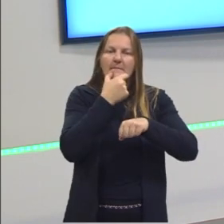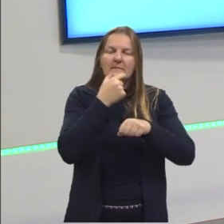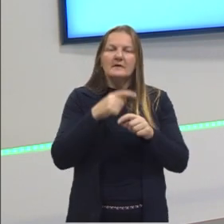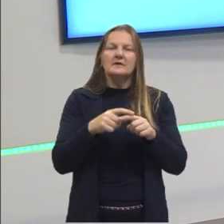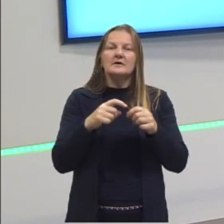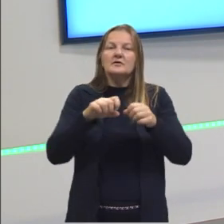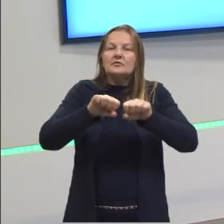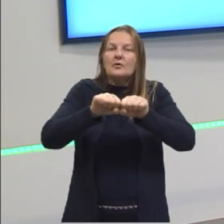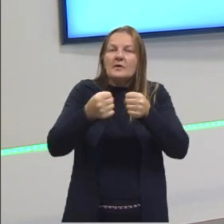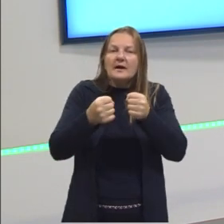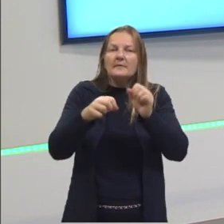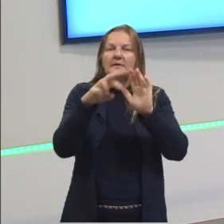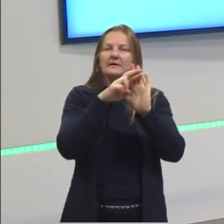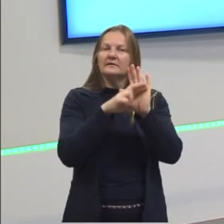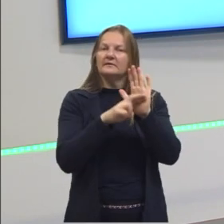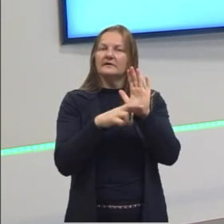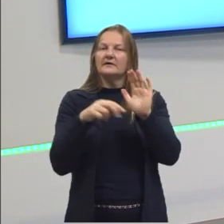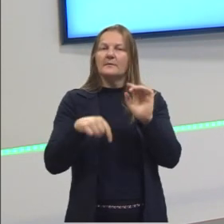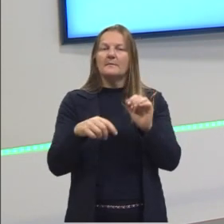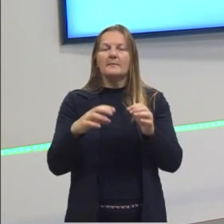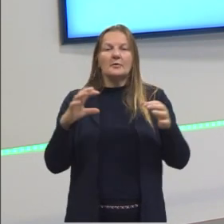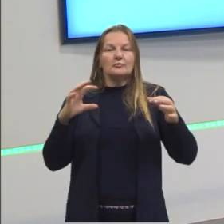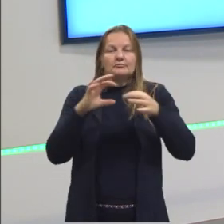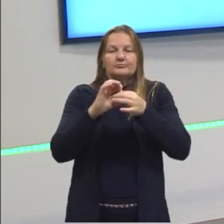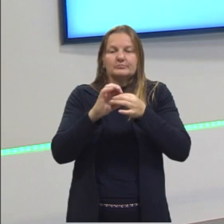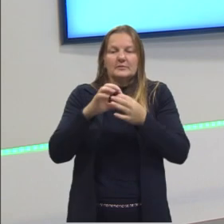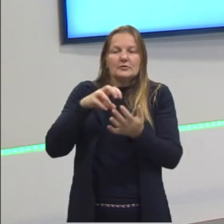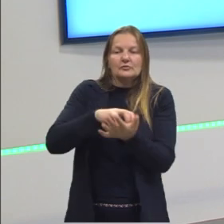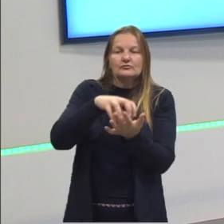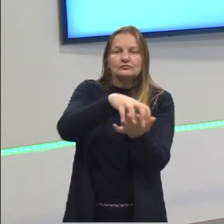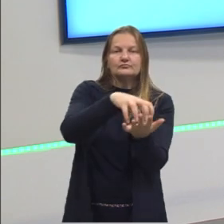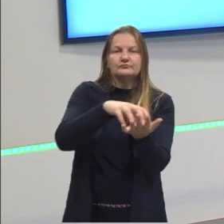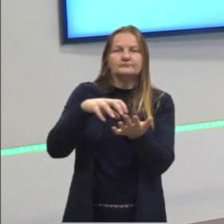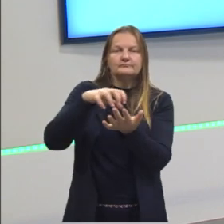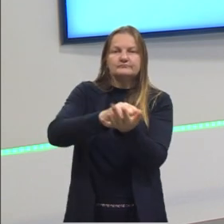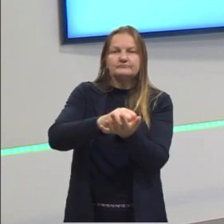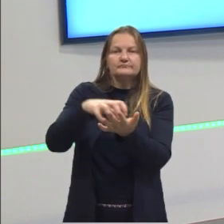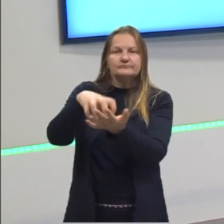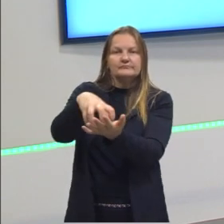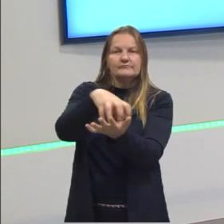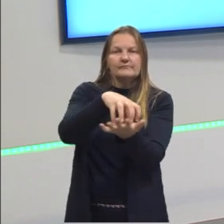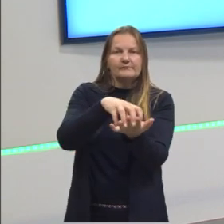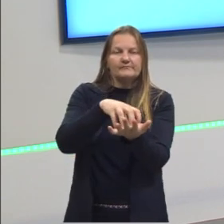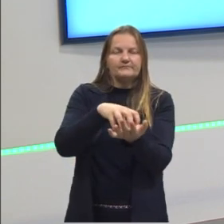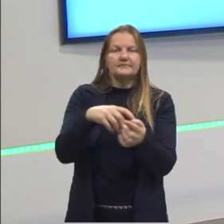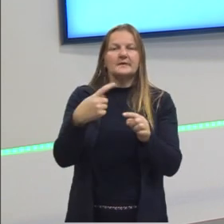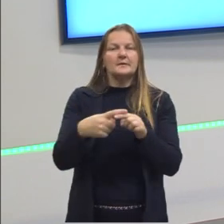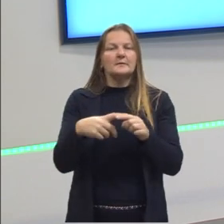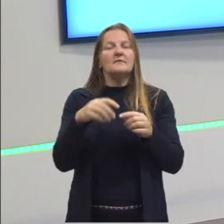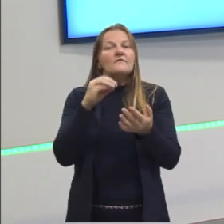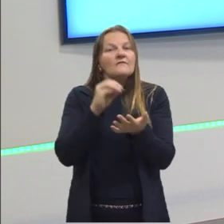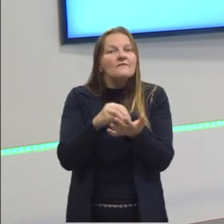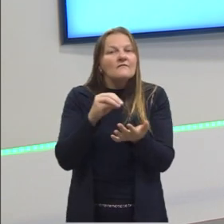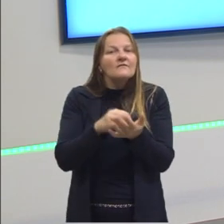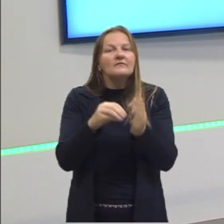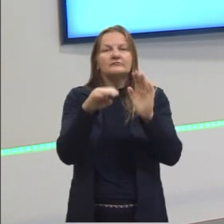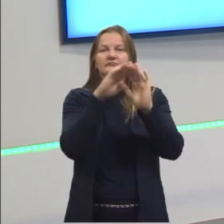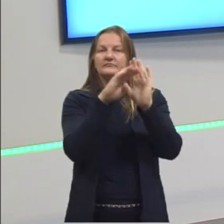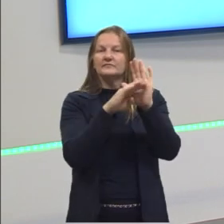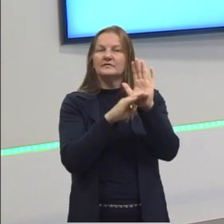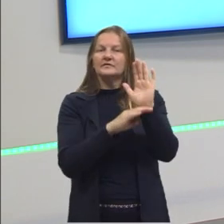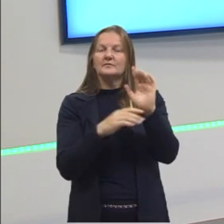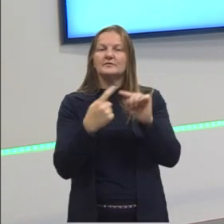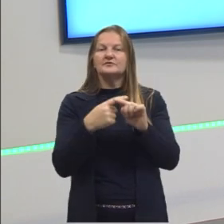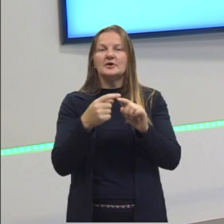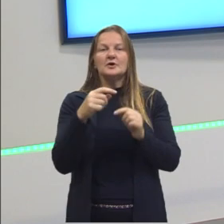certa forma já quebra um pouco esse pacto colonial da colonização tava em grande parte pautada também por